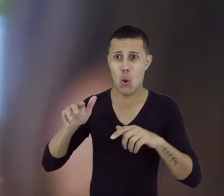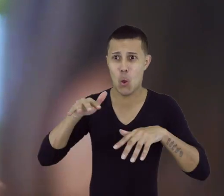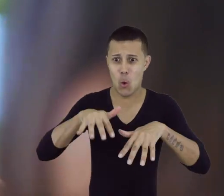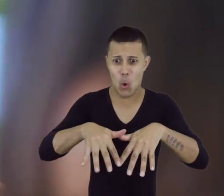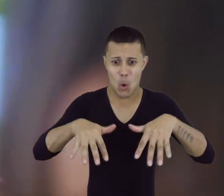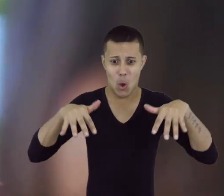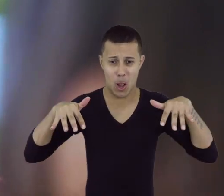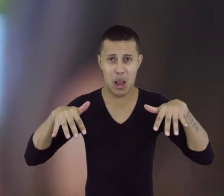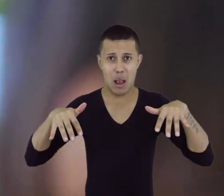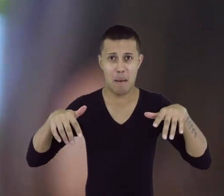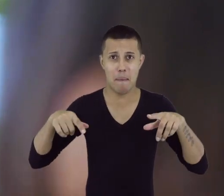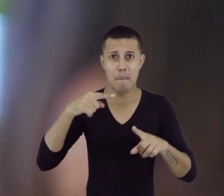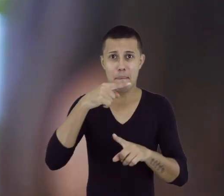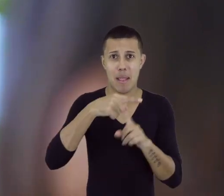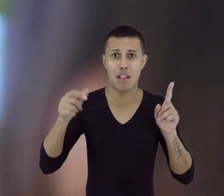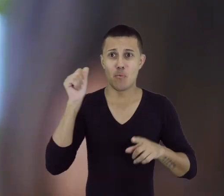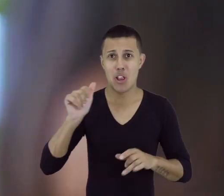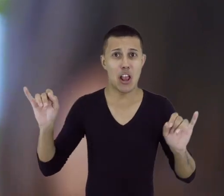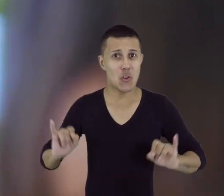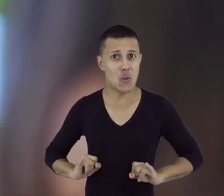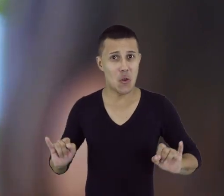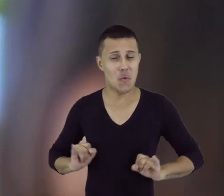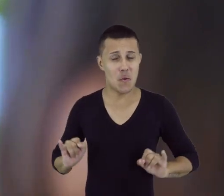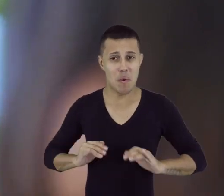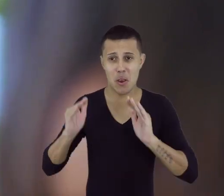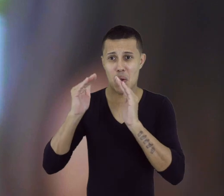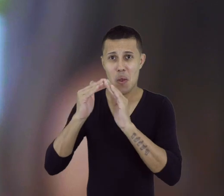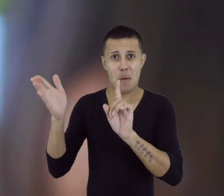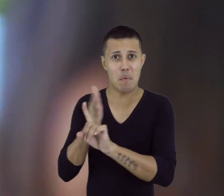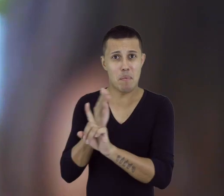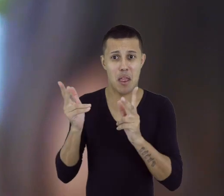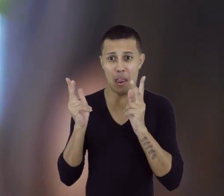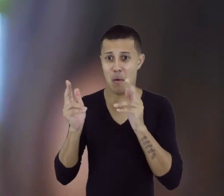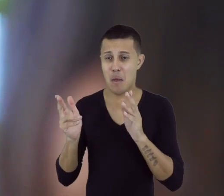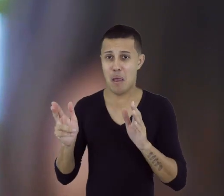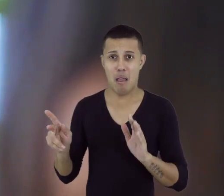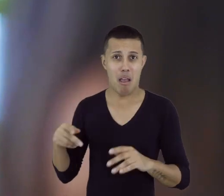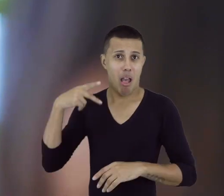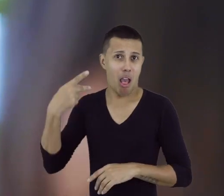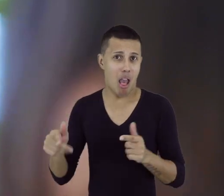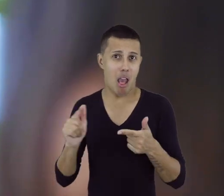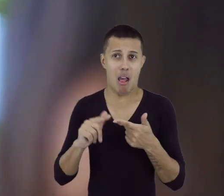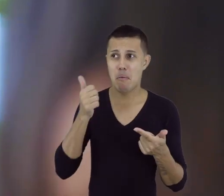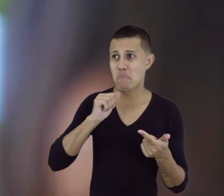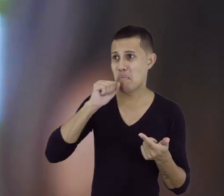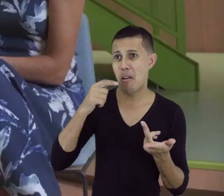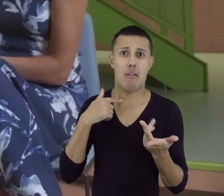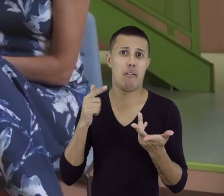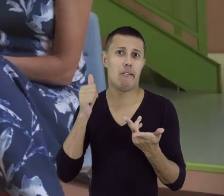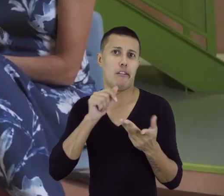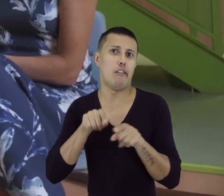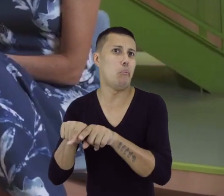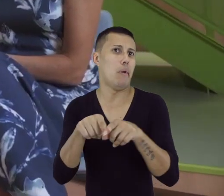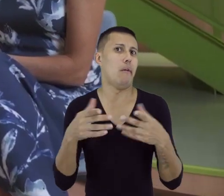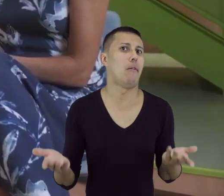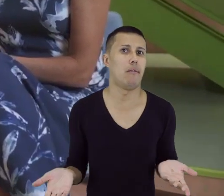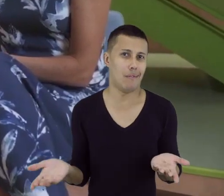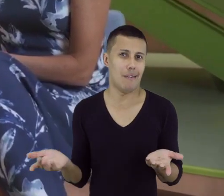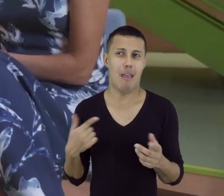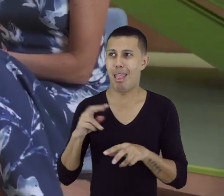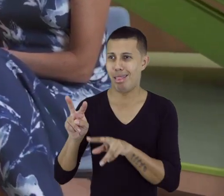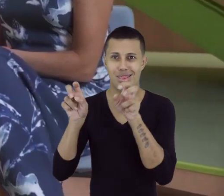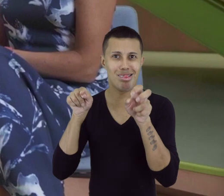de um auditório que, sei lá, metade das mulheres que estavam ali tinham passado por algum tipo de situação, ou com elas, ou com a mãe, ou com as irmãs. Então,